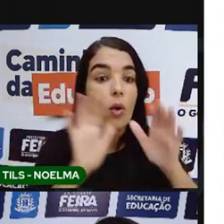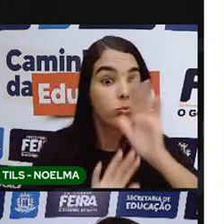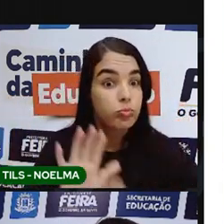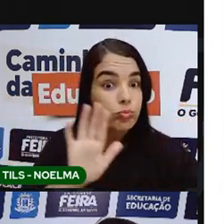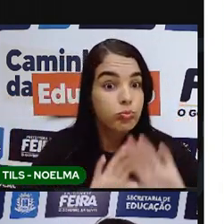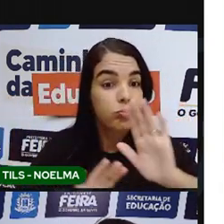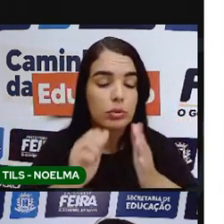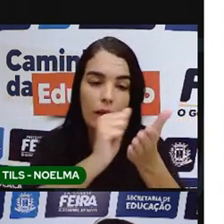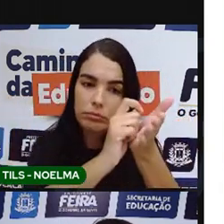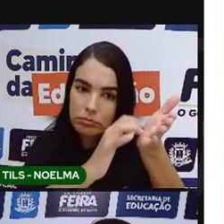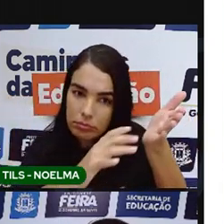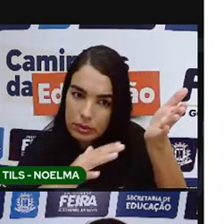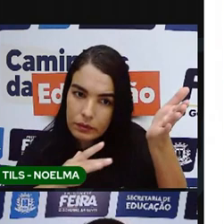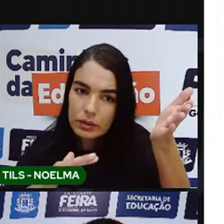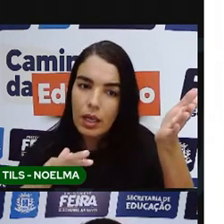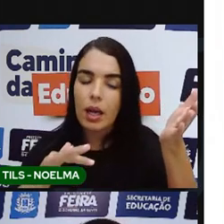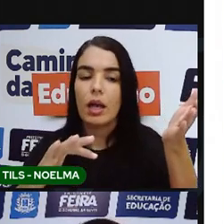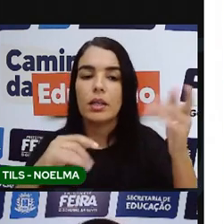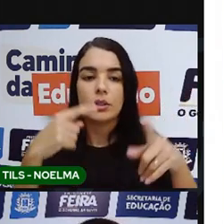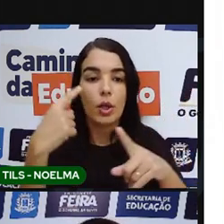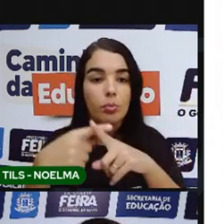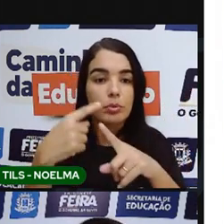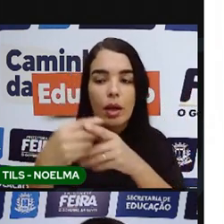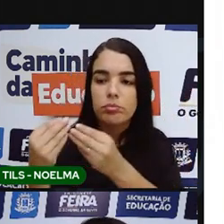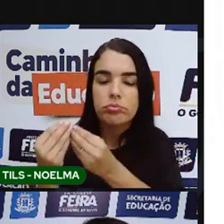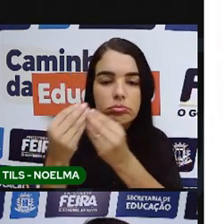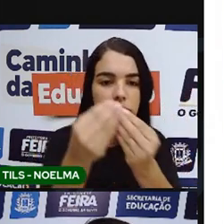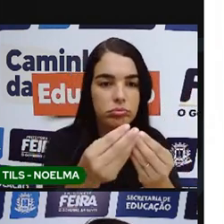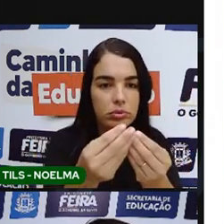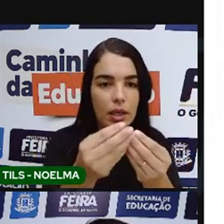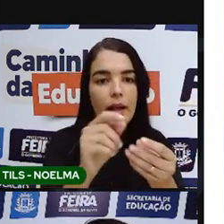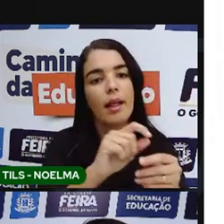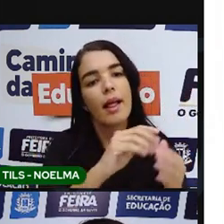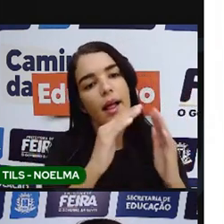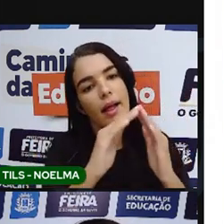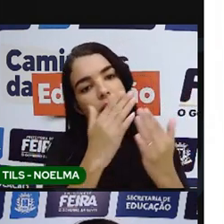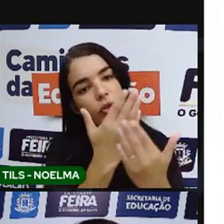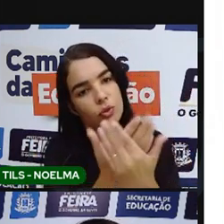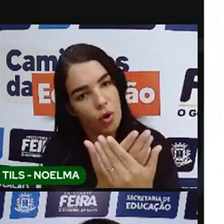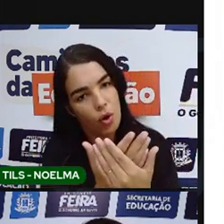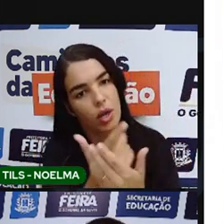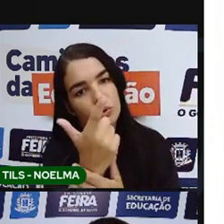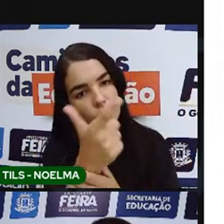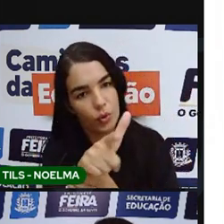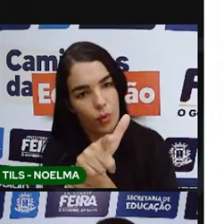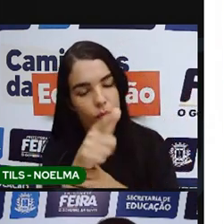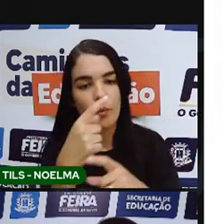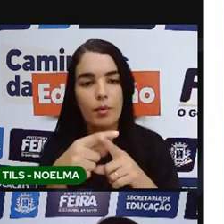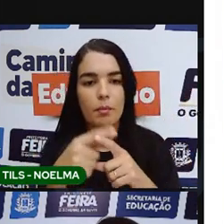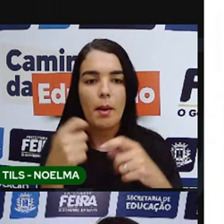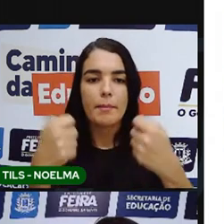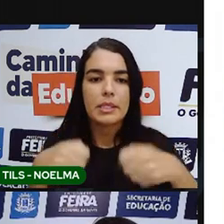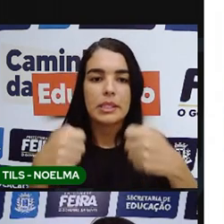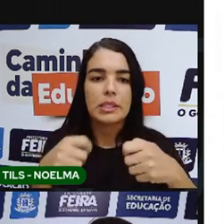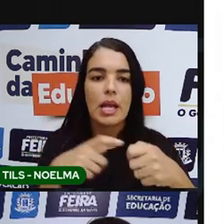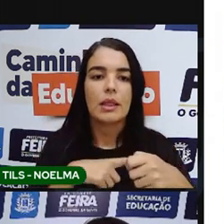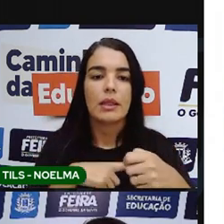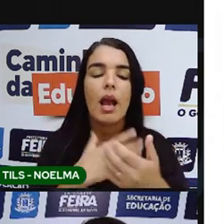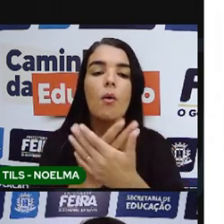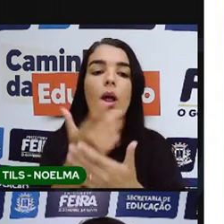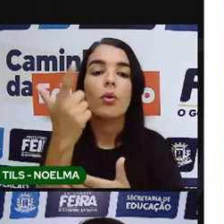cuide bem desse material que vocês entenderem vocês vão ter que devolver Extra os professores possam